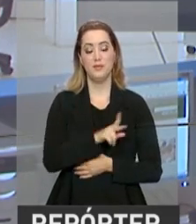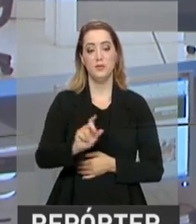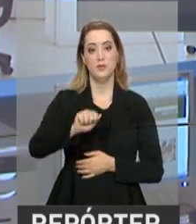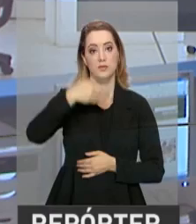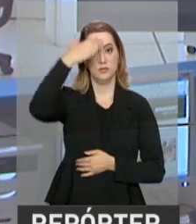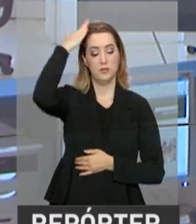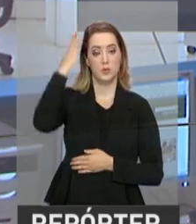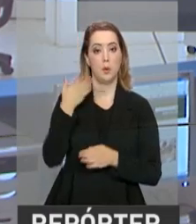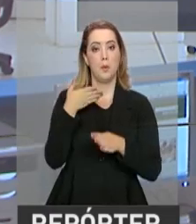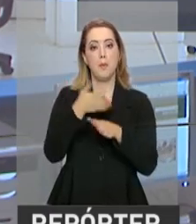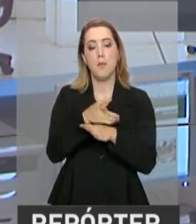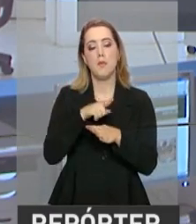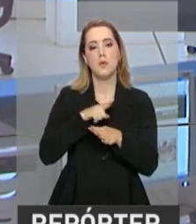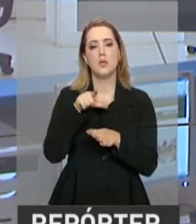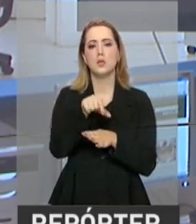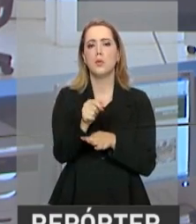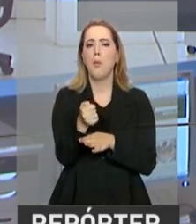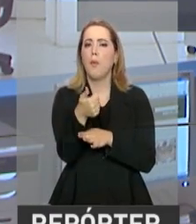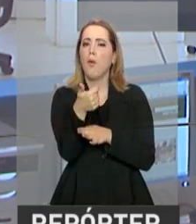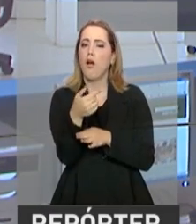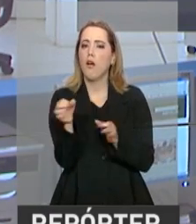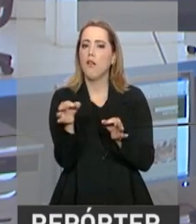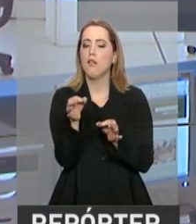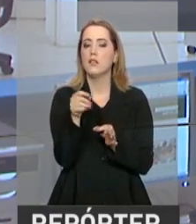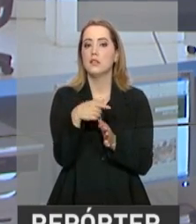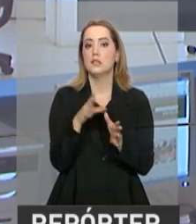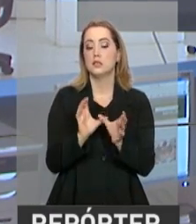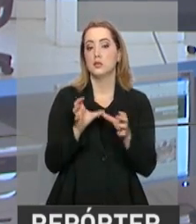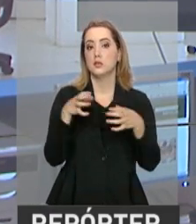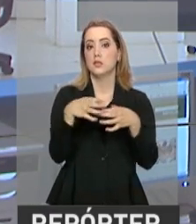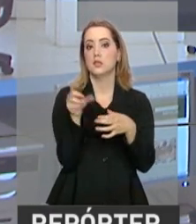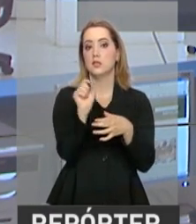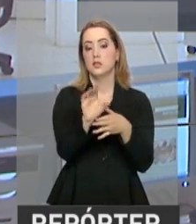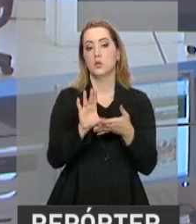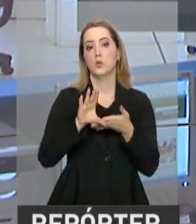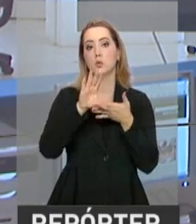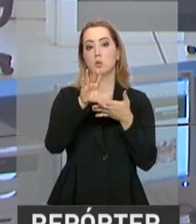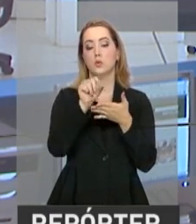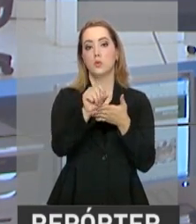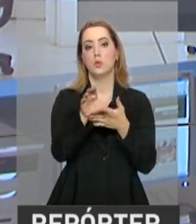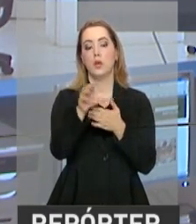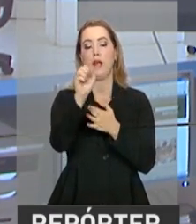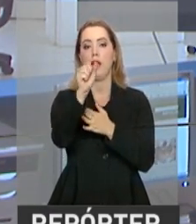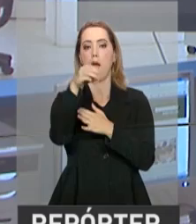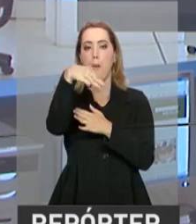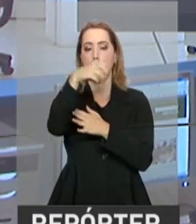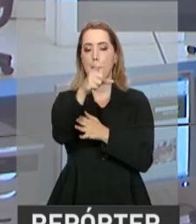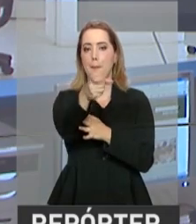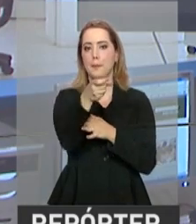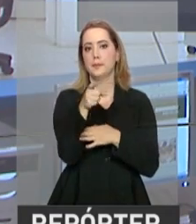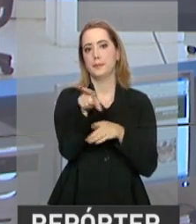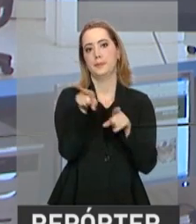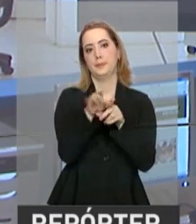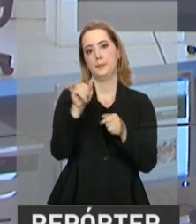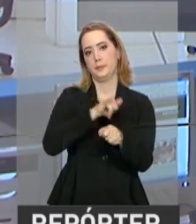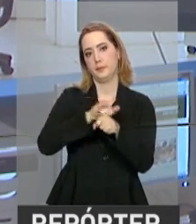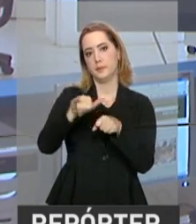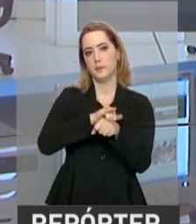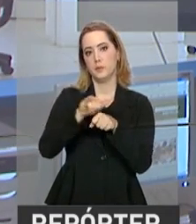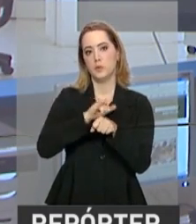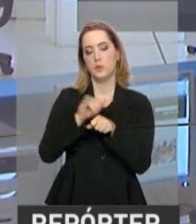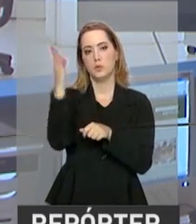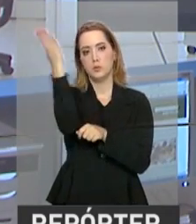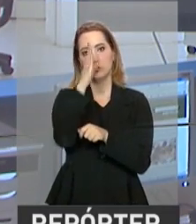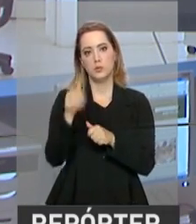Temer participou agora a pouco da reunião do conselho da Câmara de comercio exterior a camex que debate estratégias para o Brasil melhorar seu